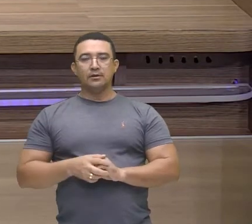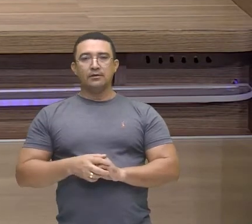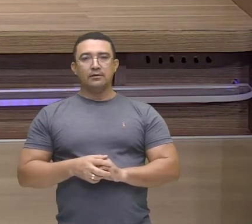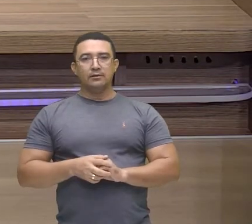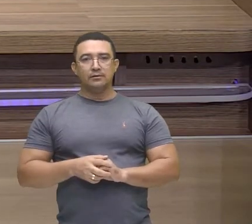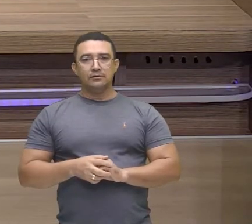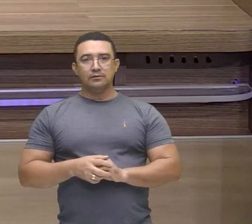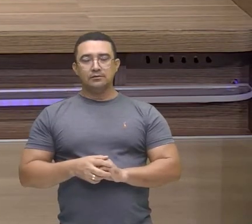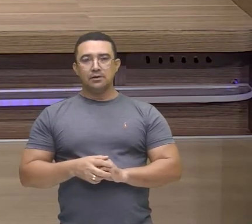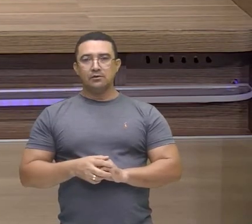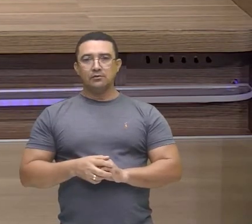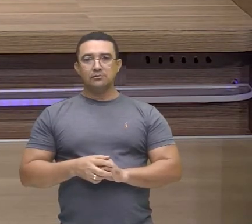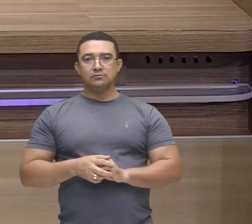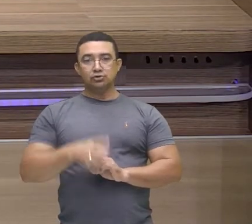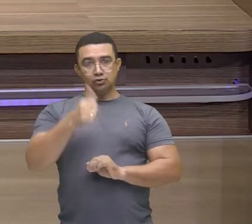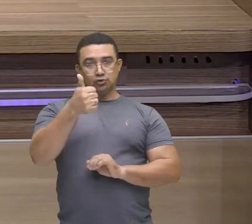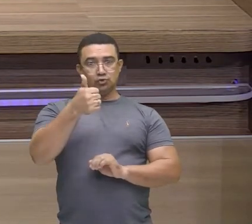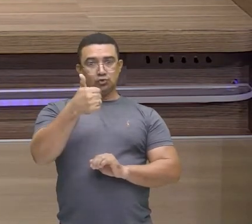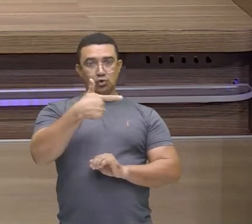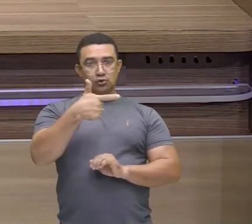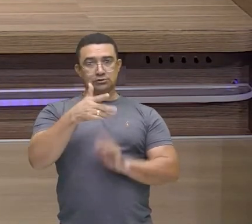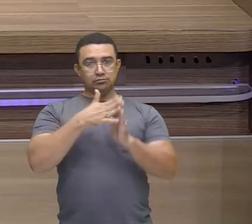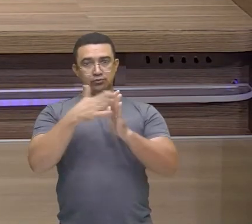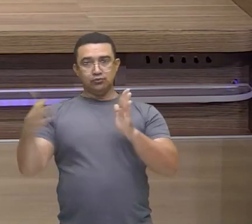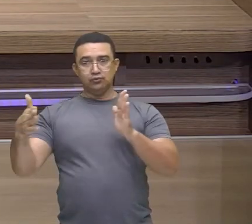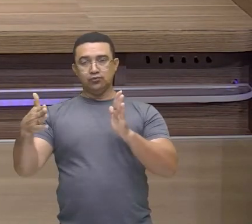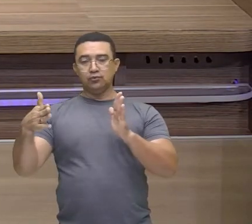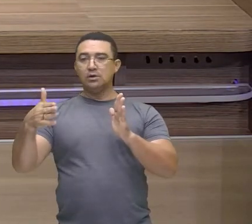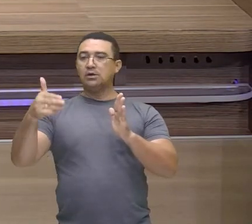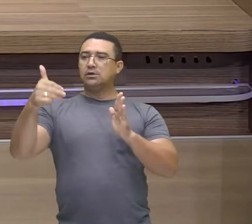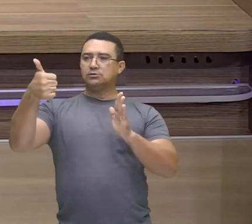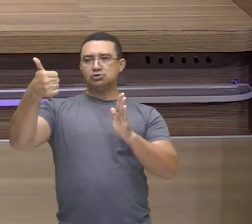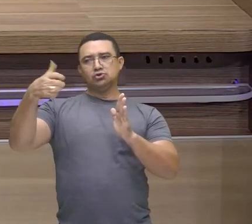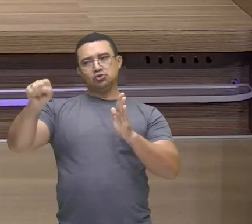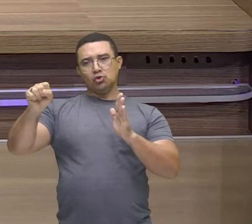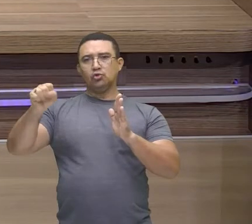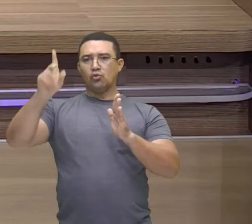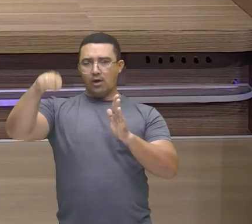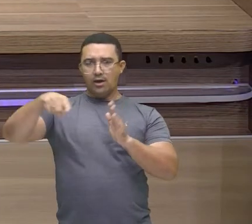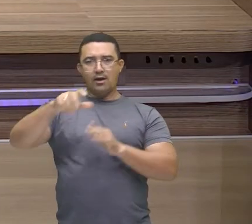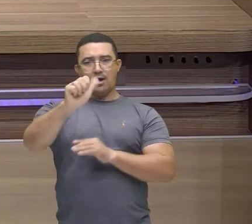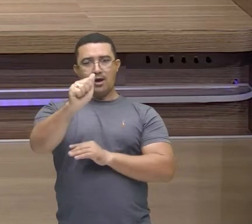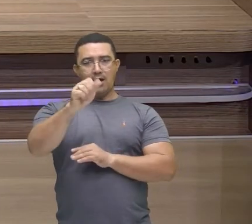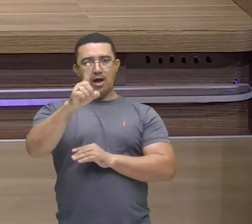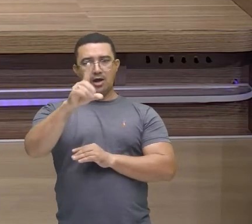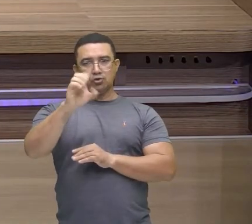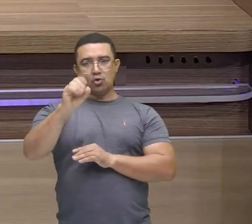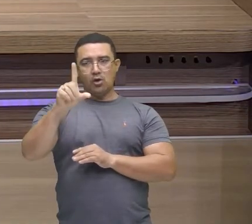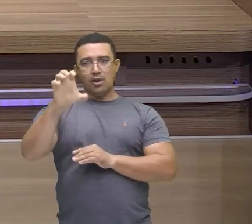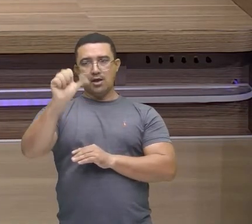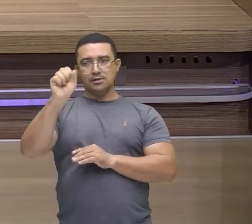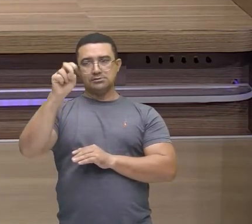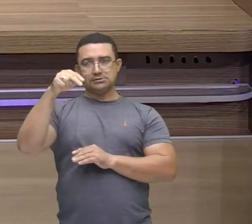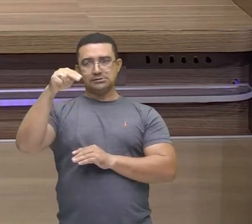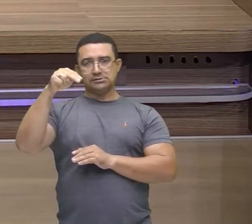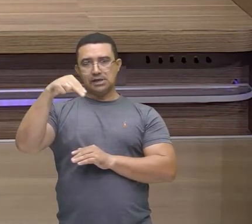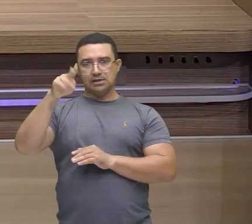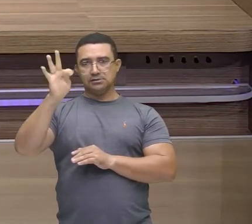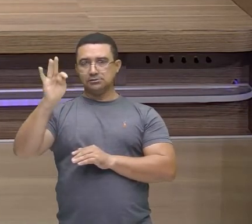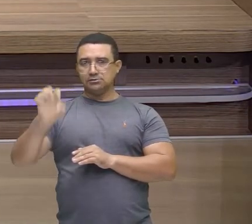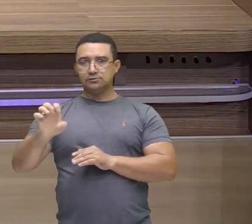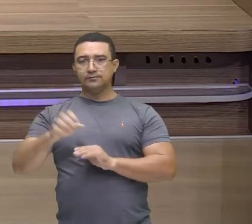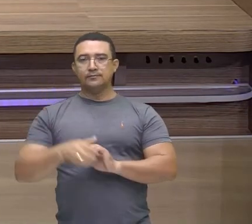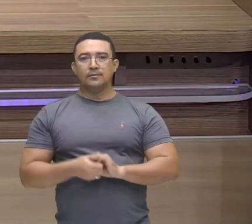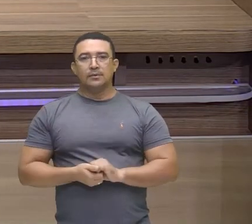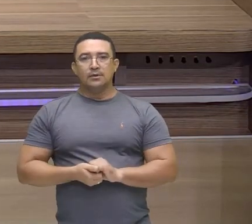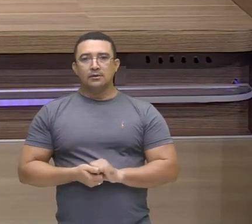16, vai de 12 até a parte de 18 anos, quando ela vai virar um adulto. Né? O desenvolvimento do corpo é por isso que a